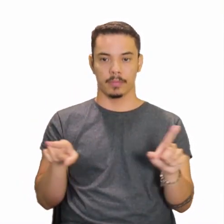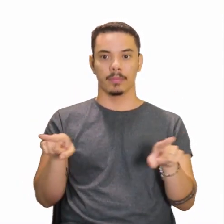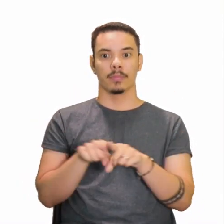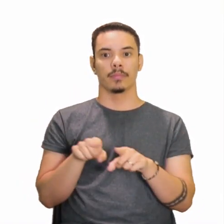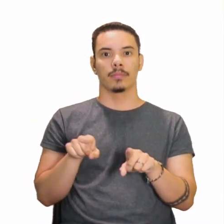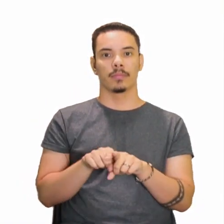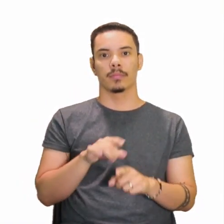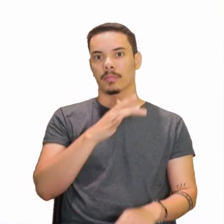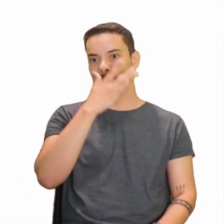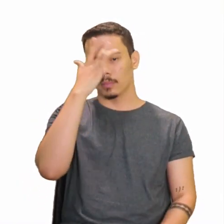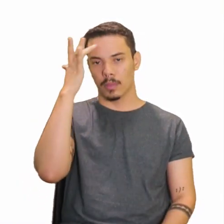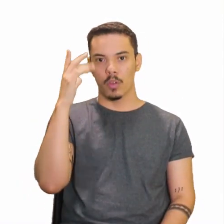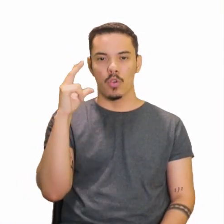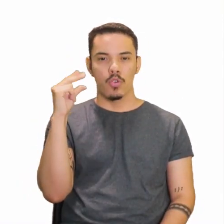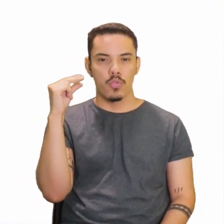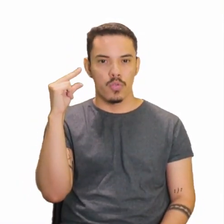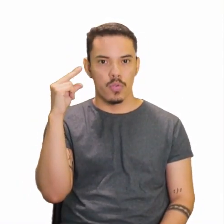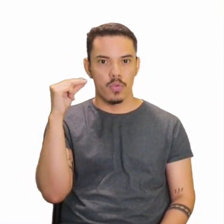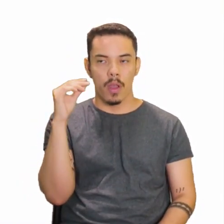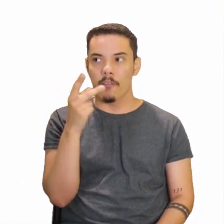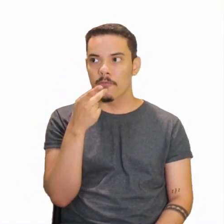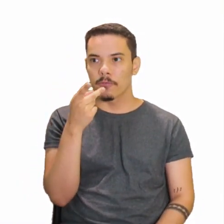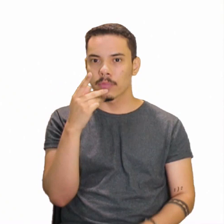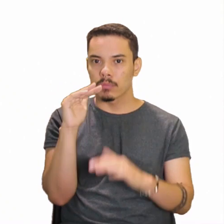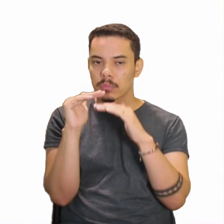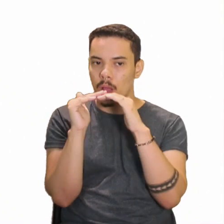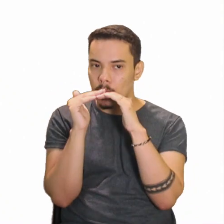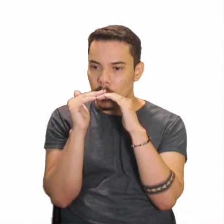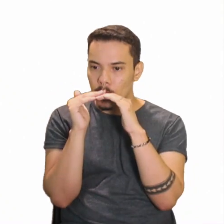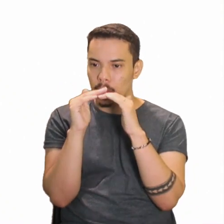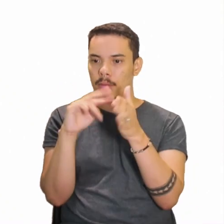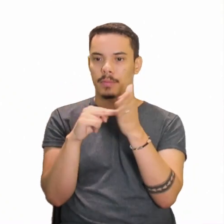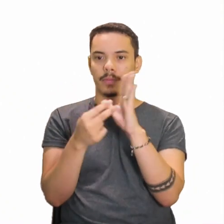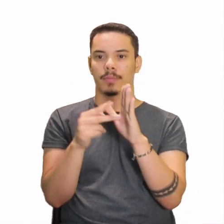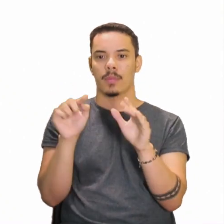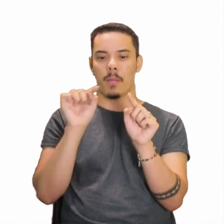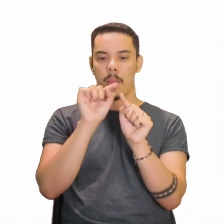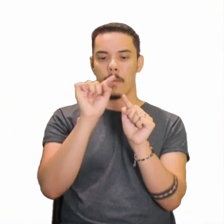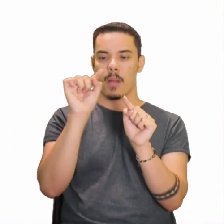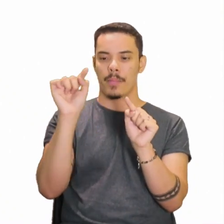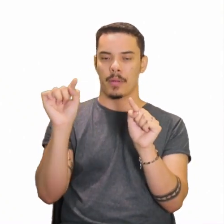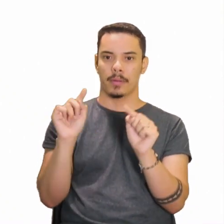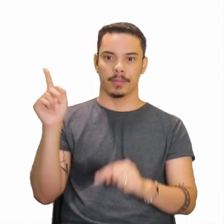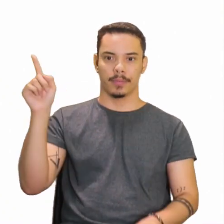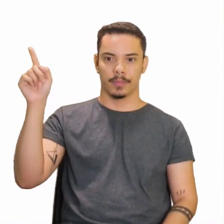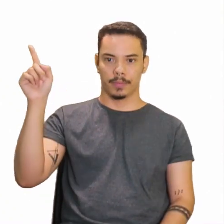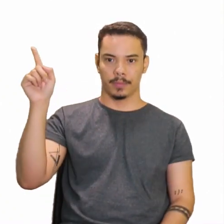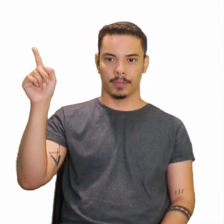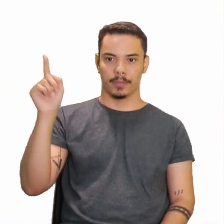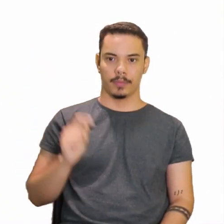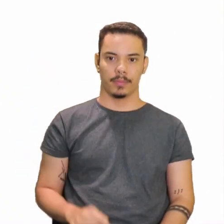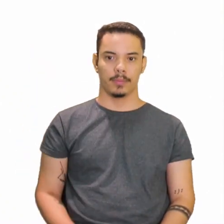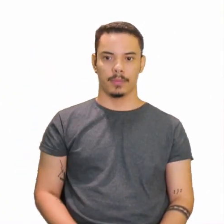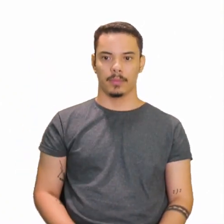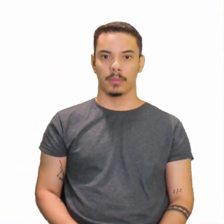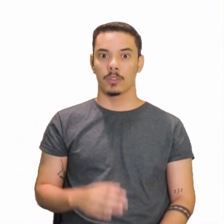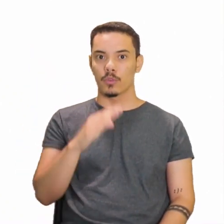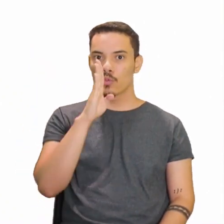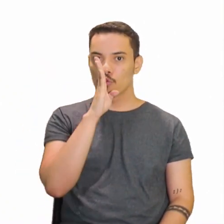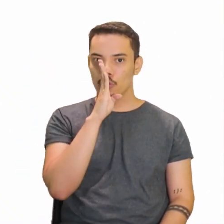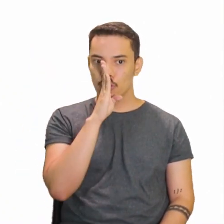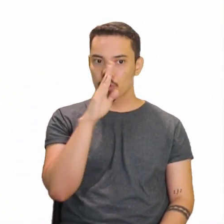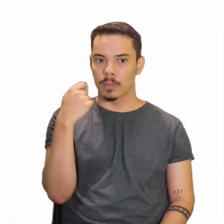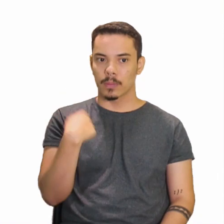quando o personagem estiver cochichando, falando baixo, o balão é assim, pontilhado, tá? Shhh, aqui tem que